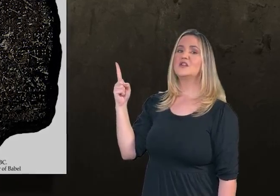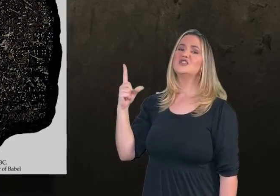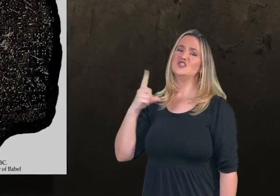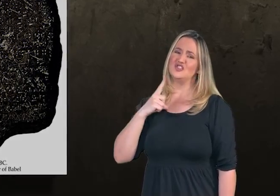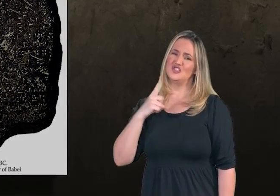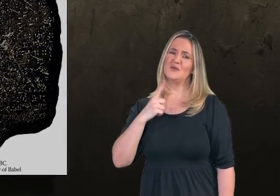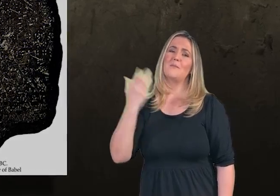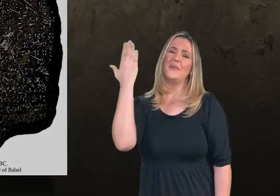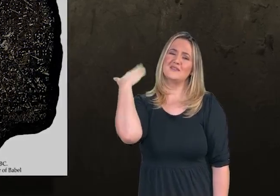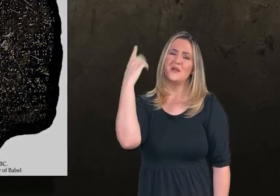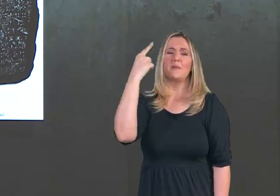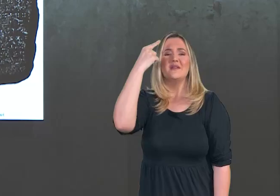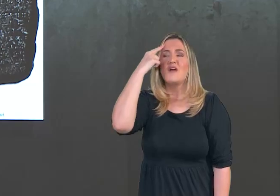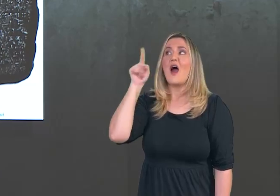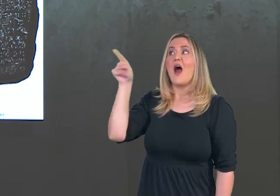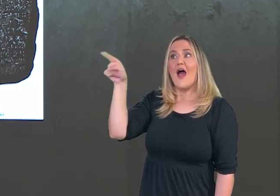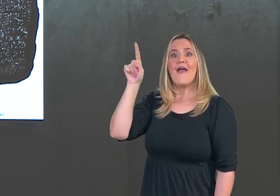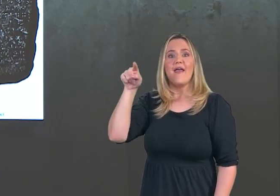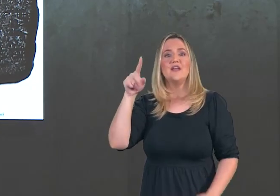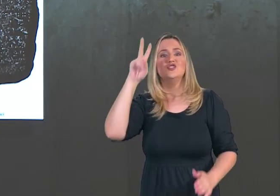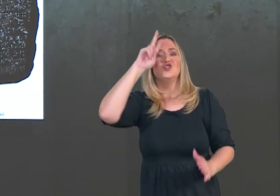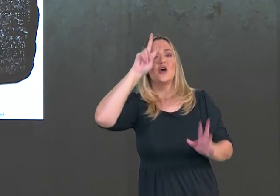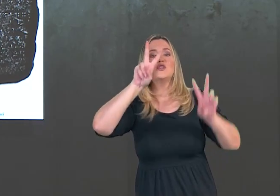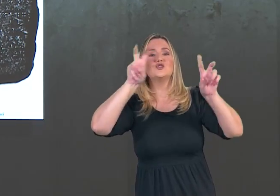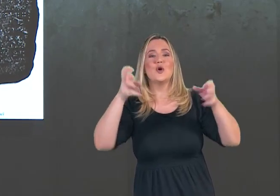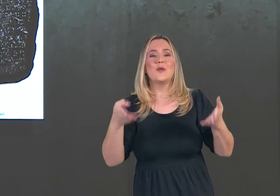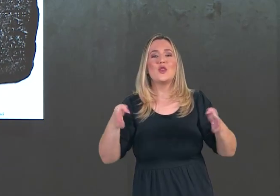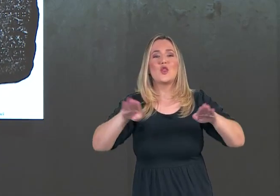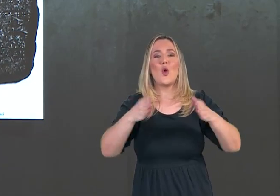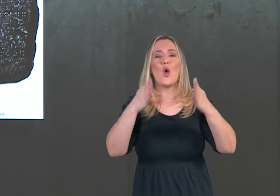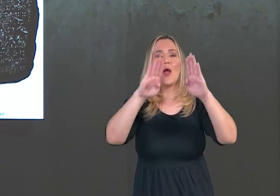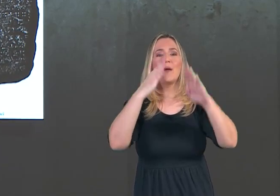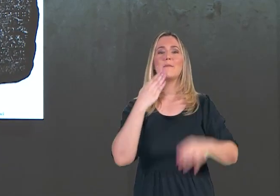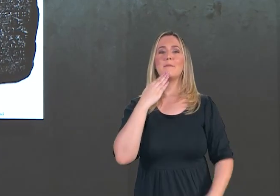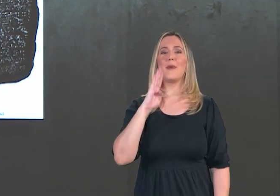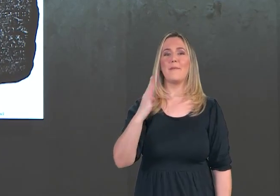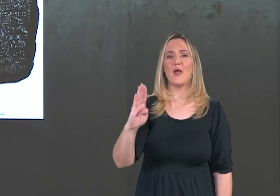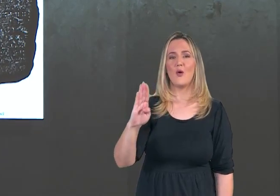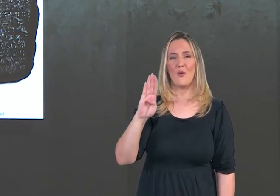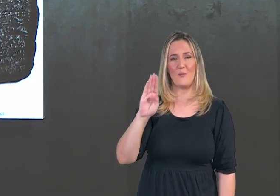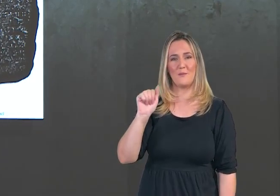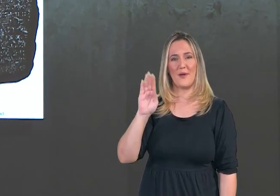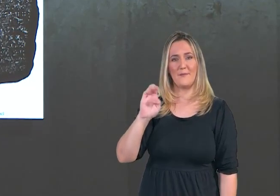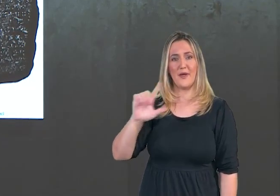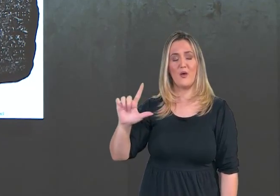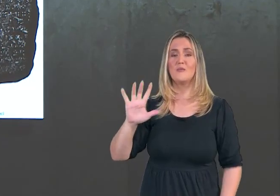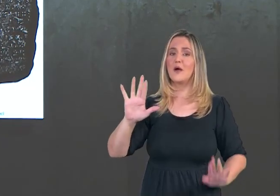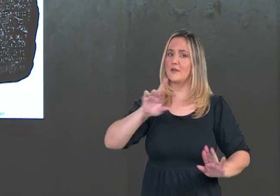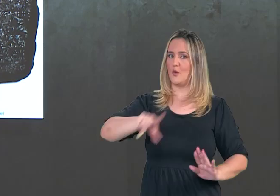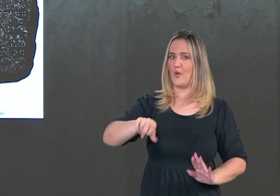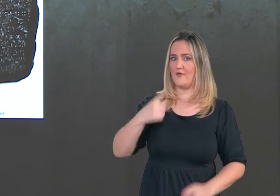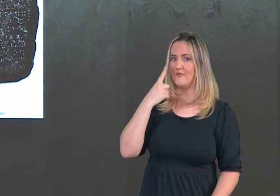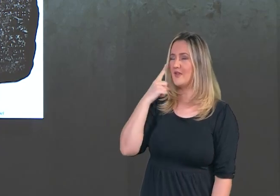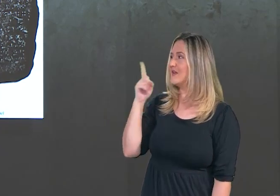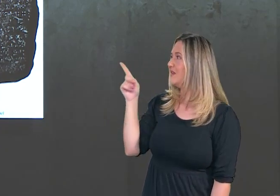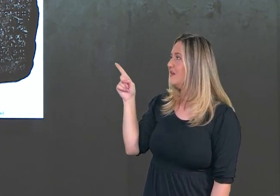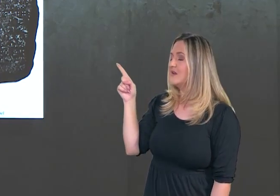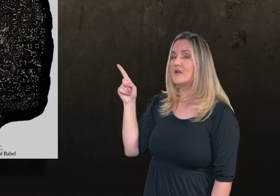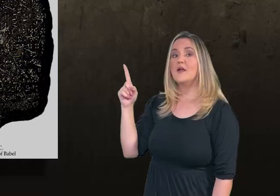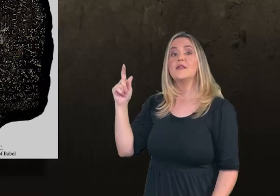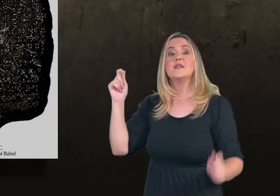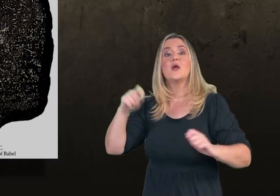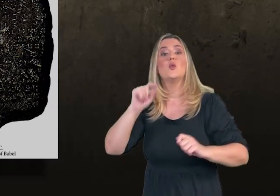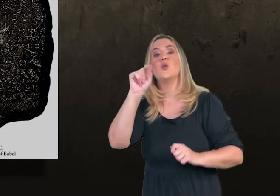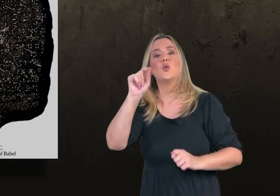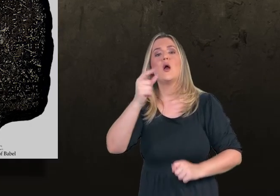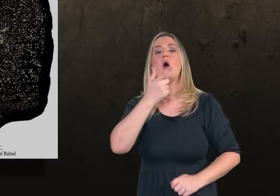de Torre de Babel. No entanto, o que temos diante do rei aqui, logo à frente dele aqui, está apagado, talvez não fique muito clara a